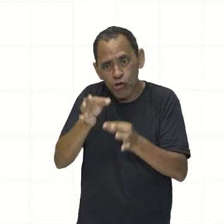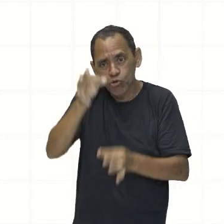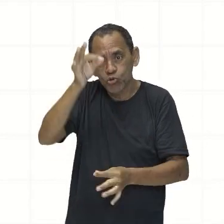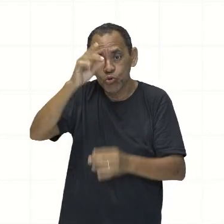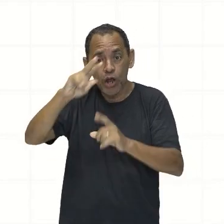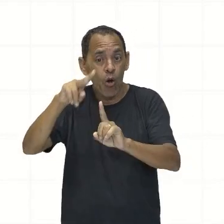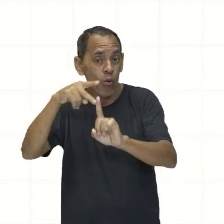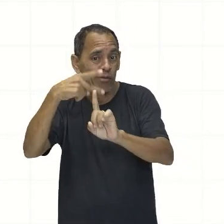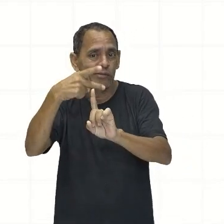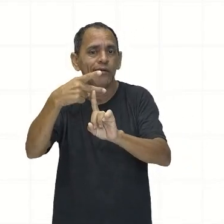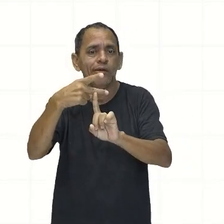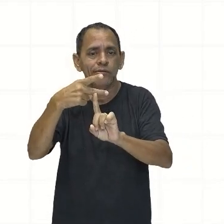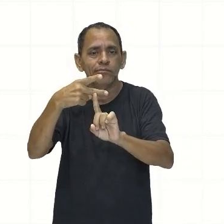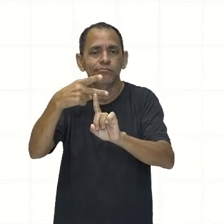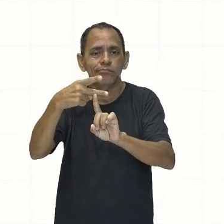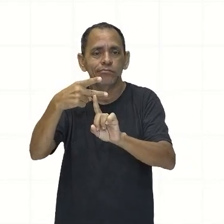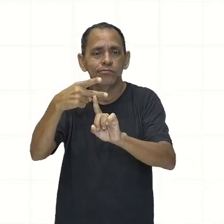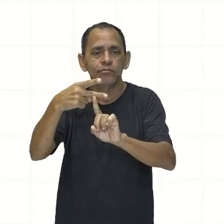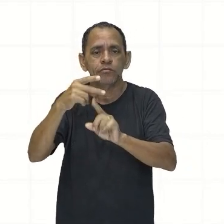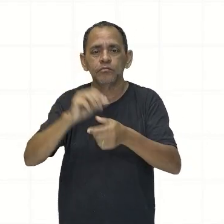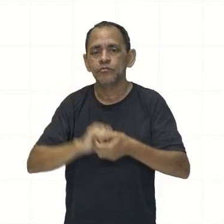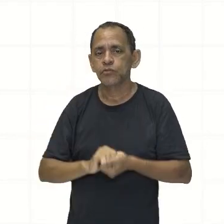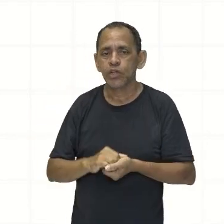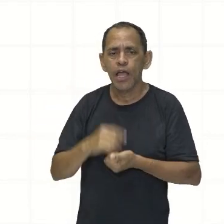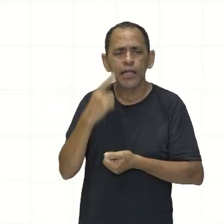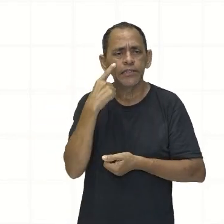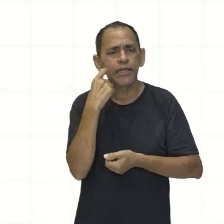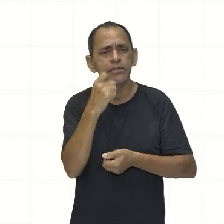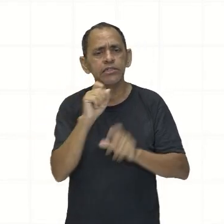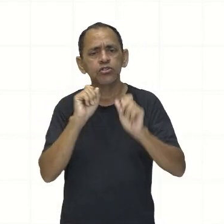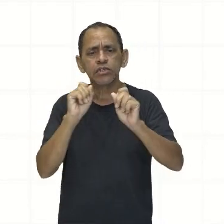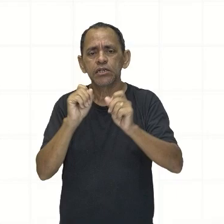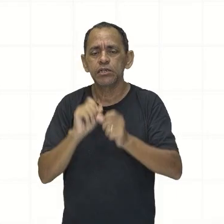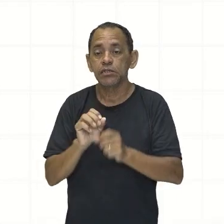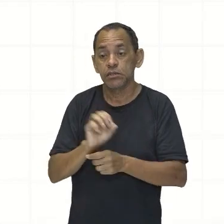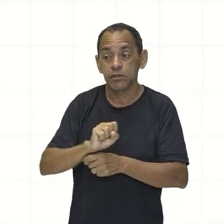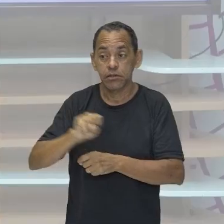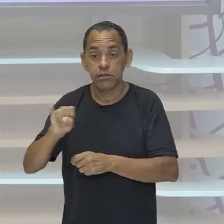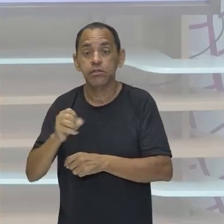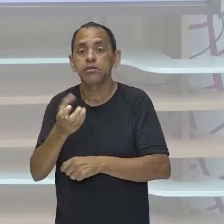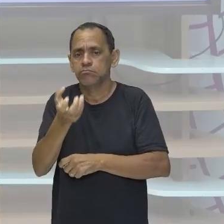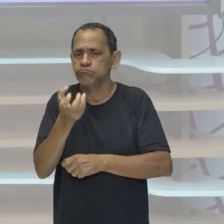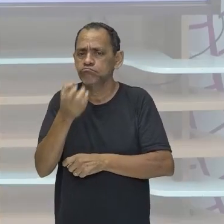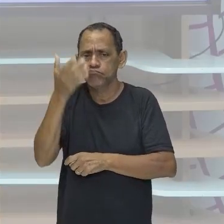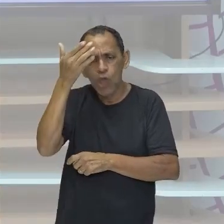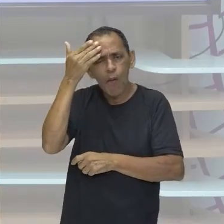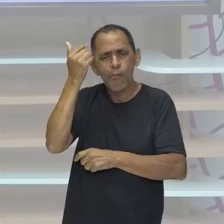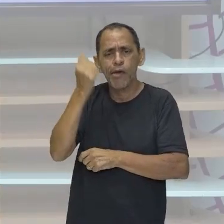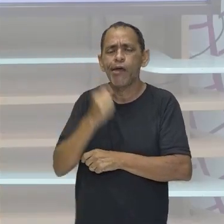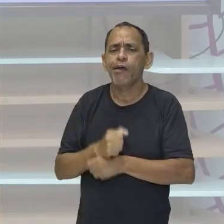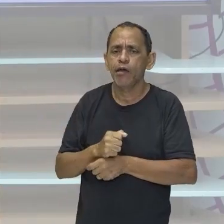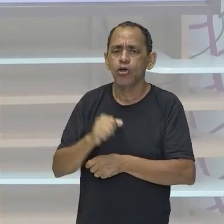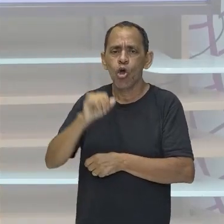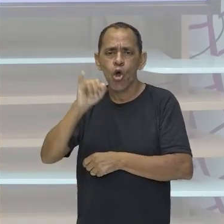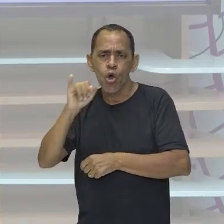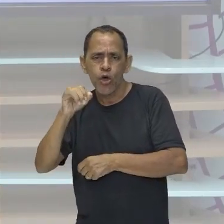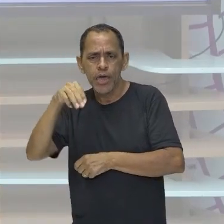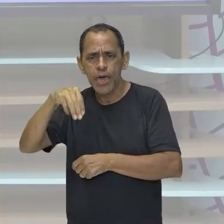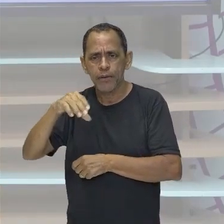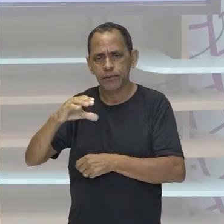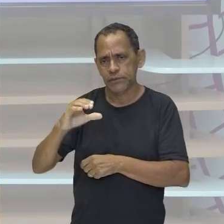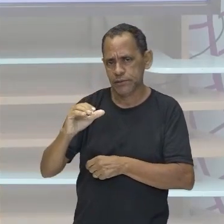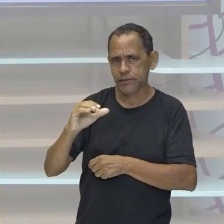Então, uma outra coisa bem interessante. Se você quiser saber, né, o seu índice de massa